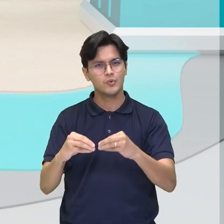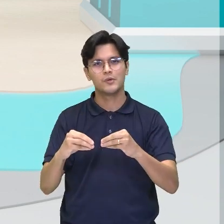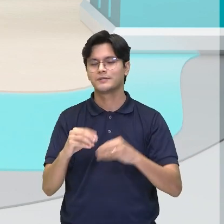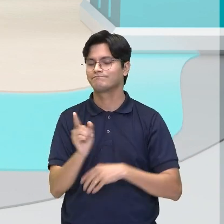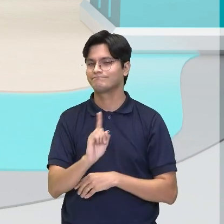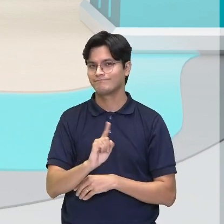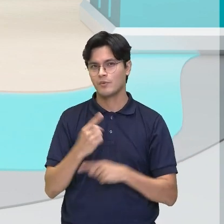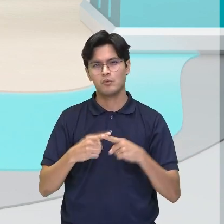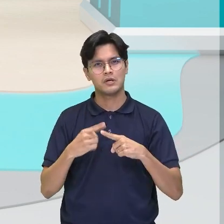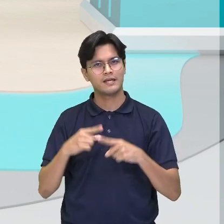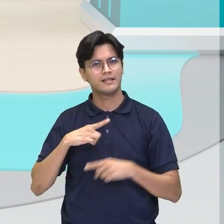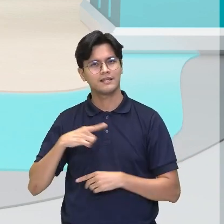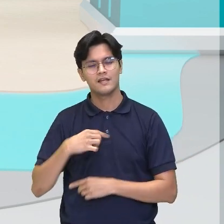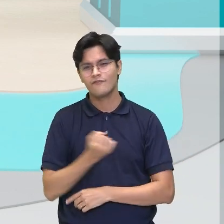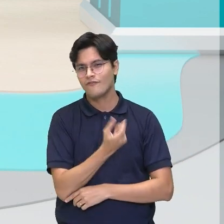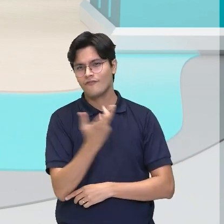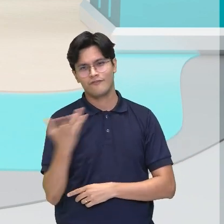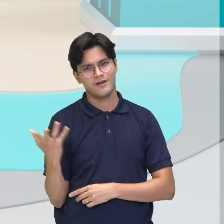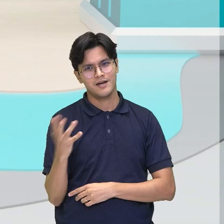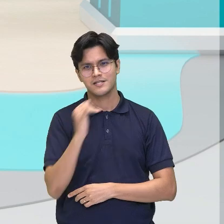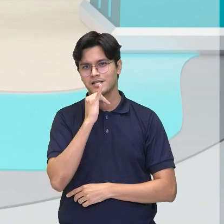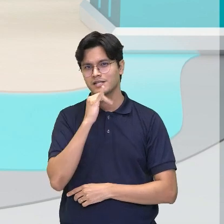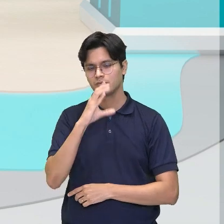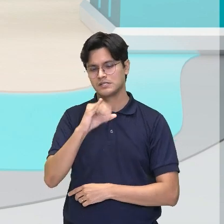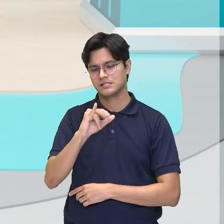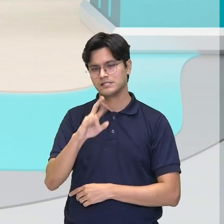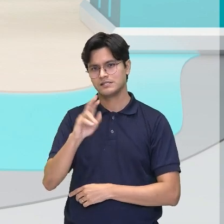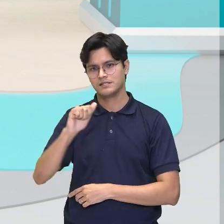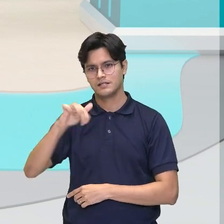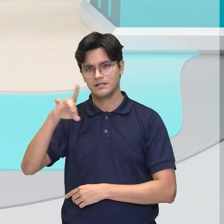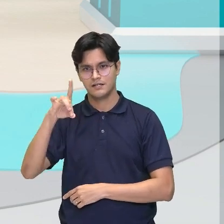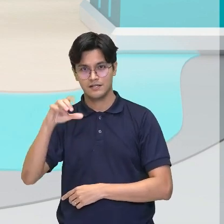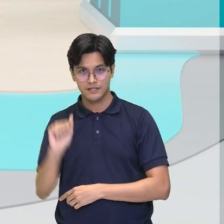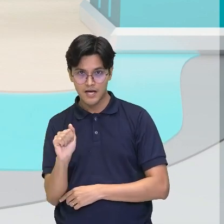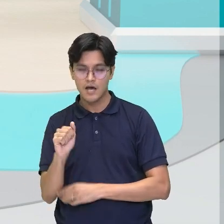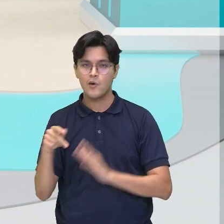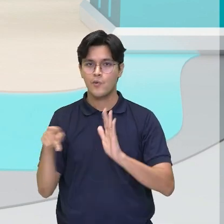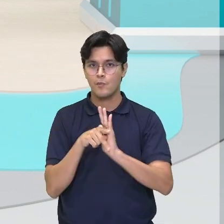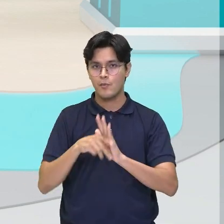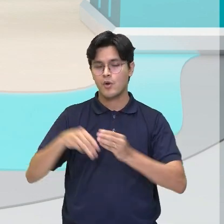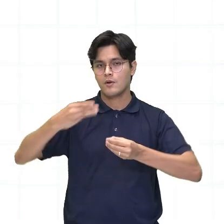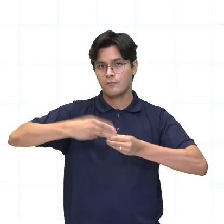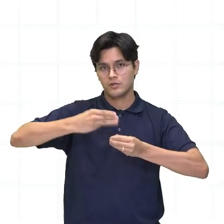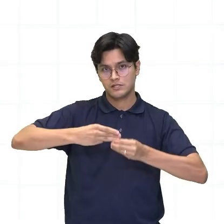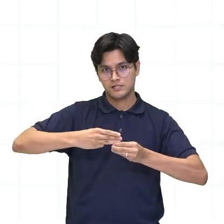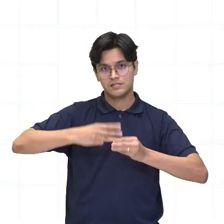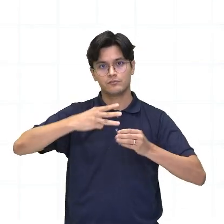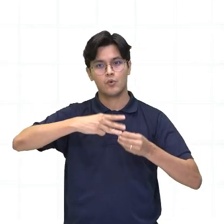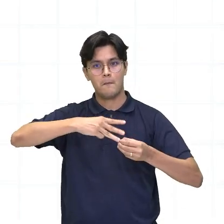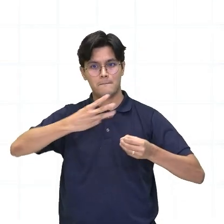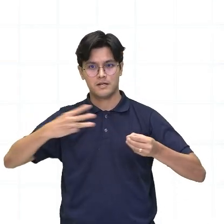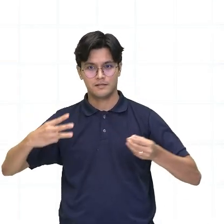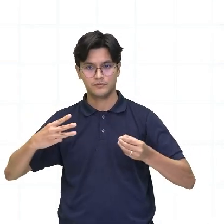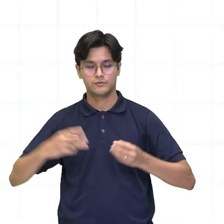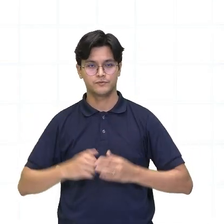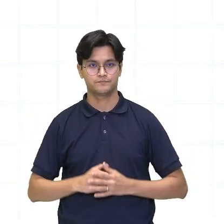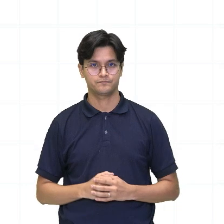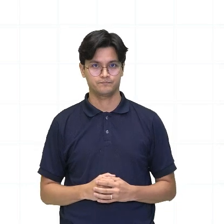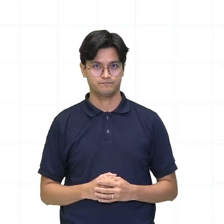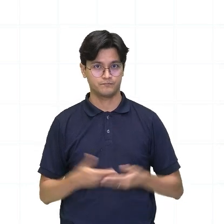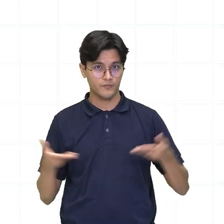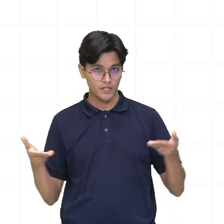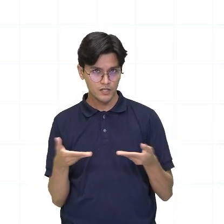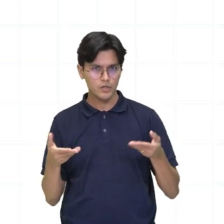outras festividades também tradicionais. Agora nós vamos passar para as danças clássicas. Então, o que são